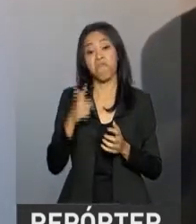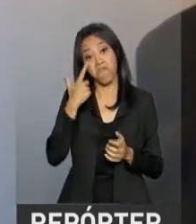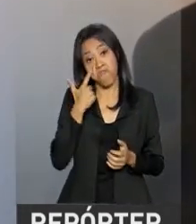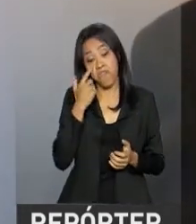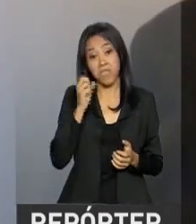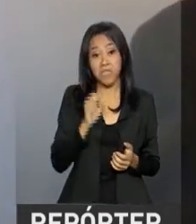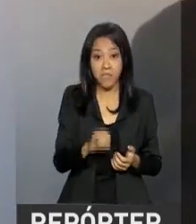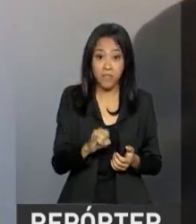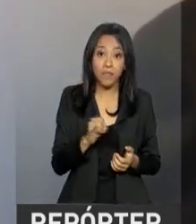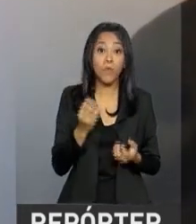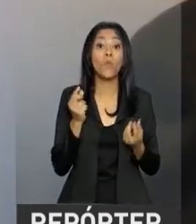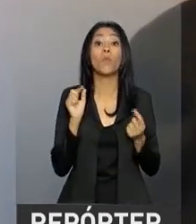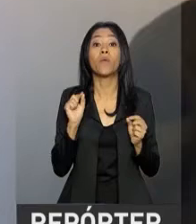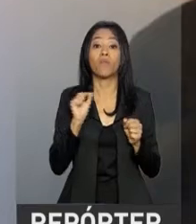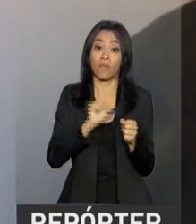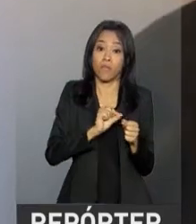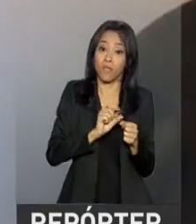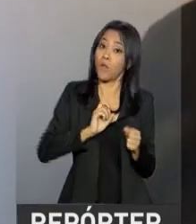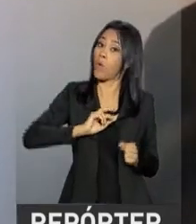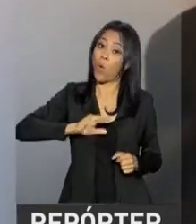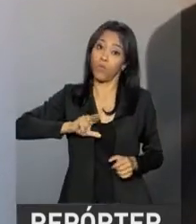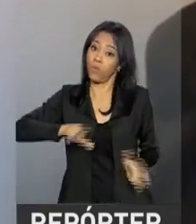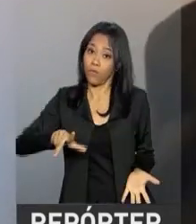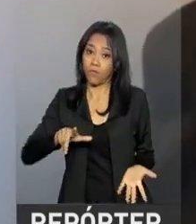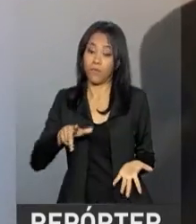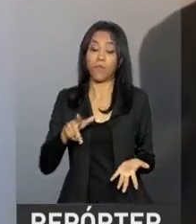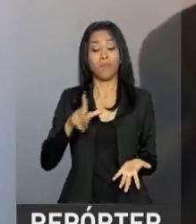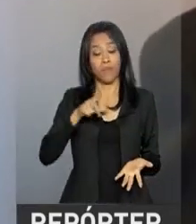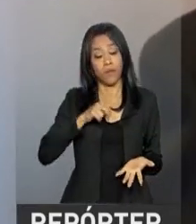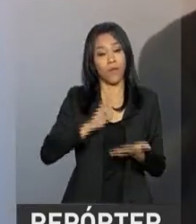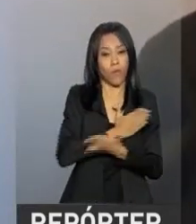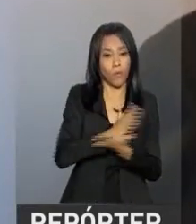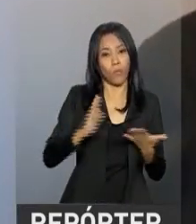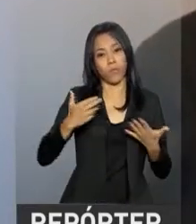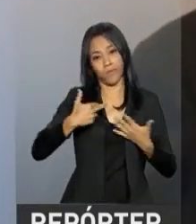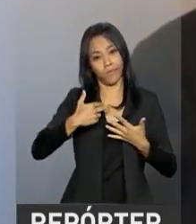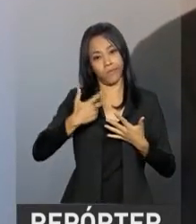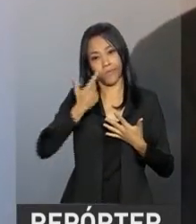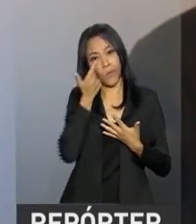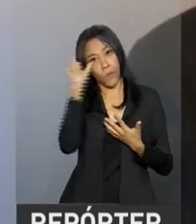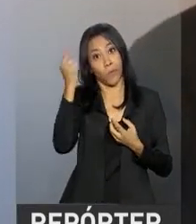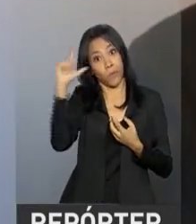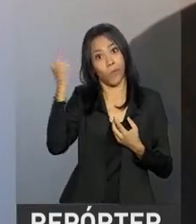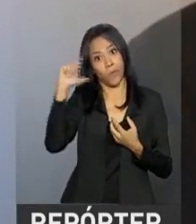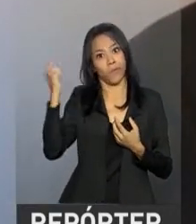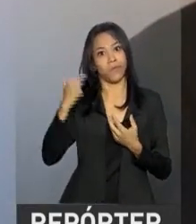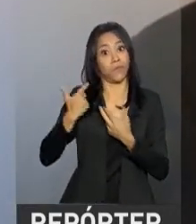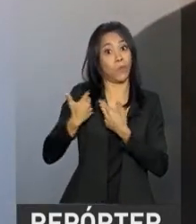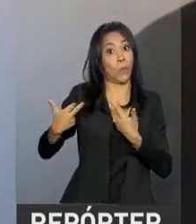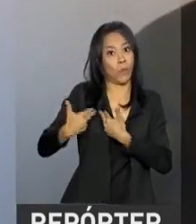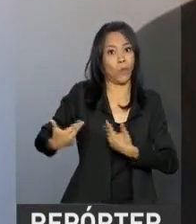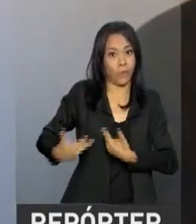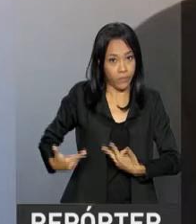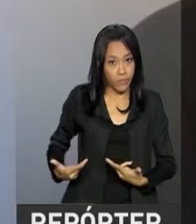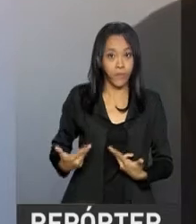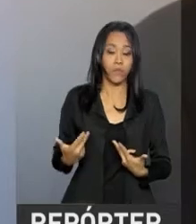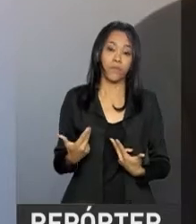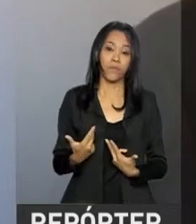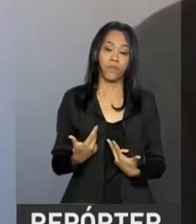há alguma coisa a fazer ou não. Evidentemente existem algumas questões que é objeto da atenção dos